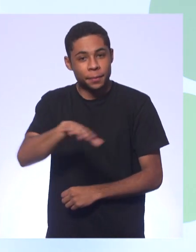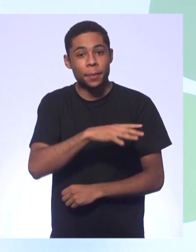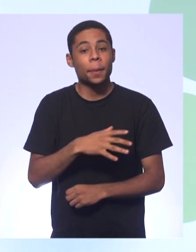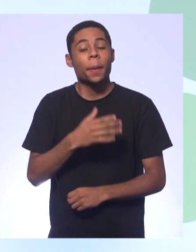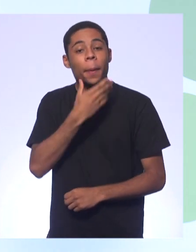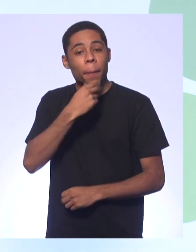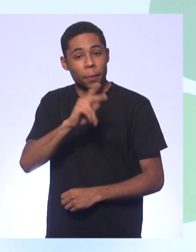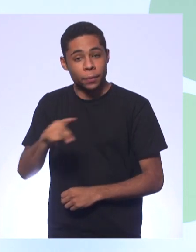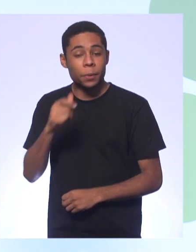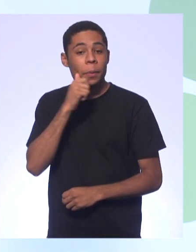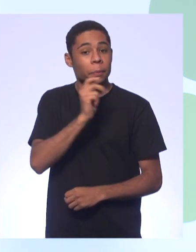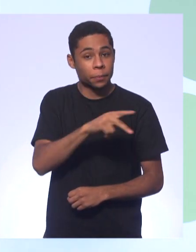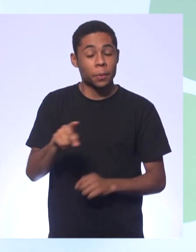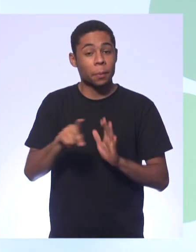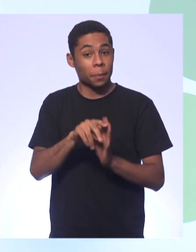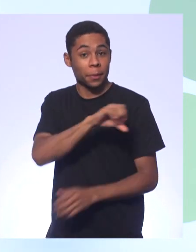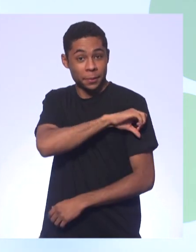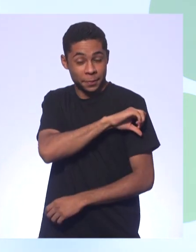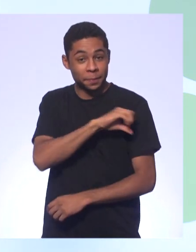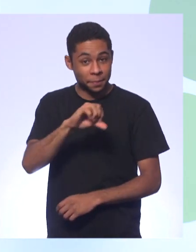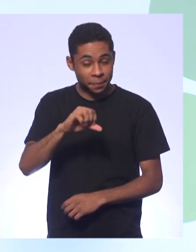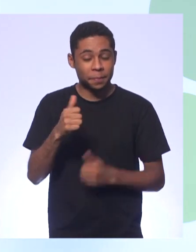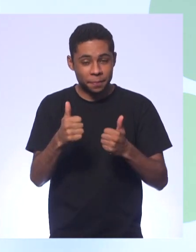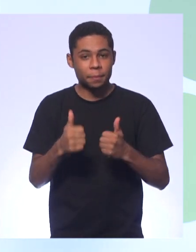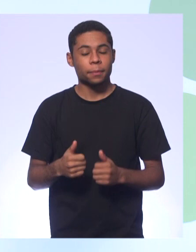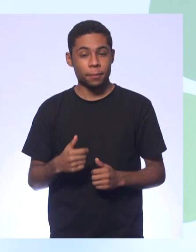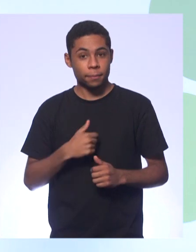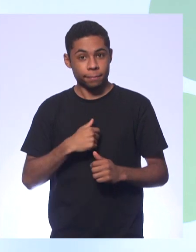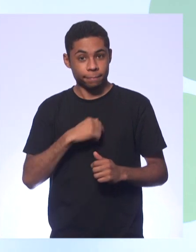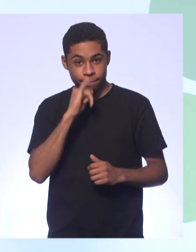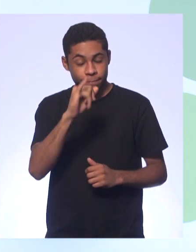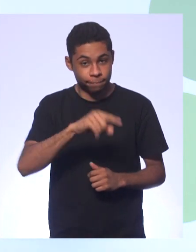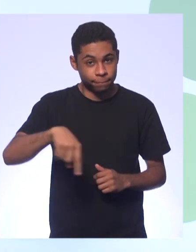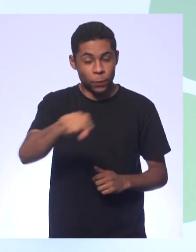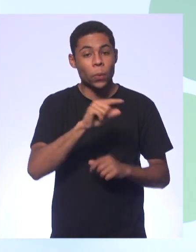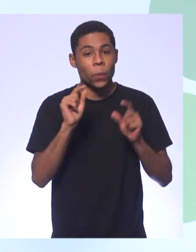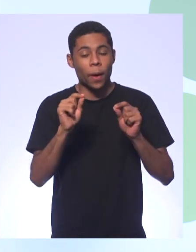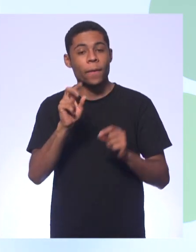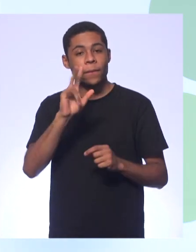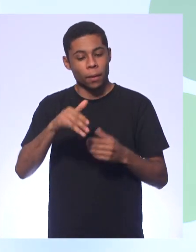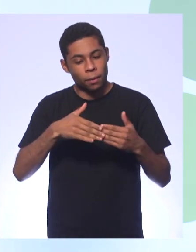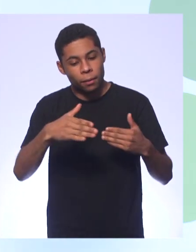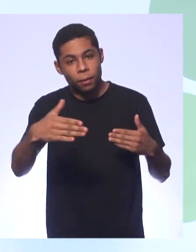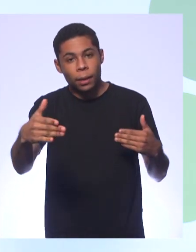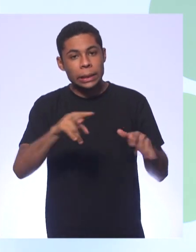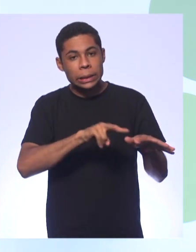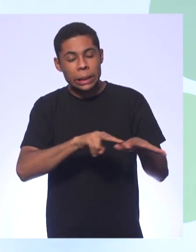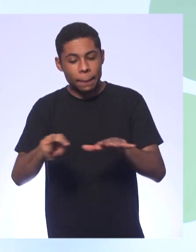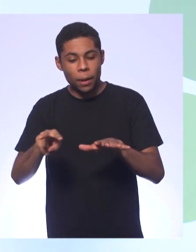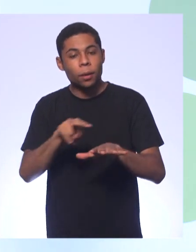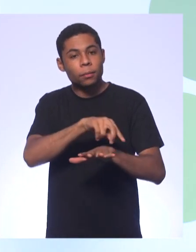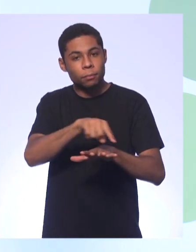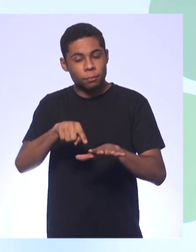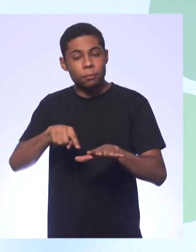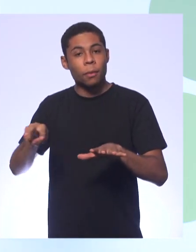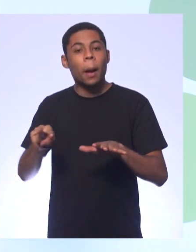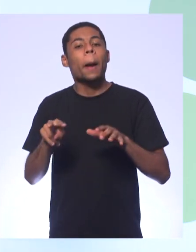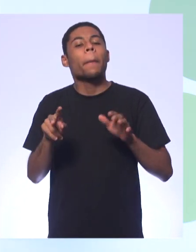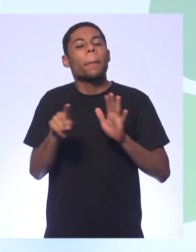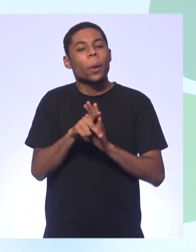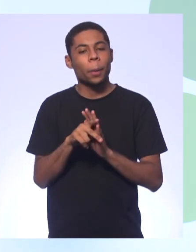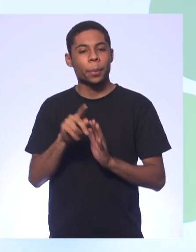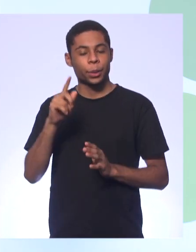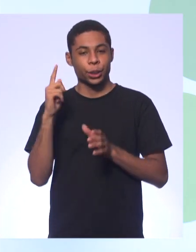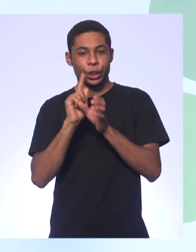professoras do 9º ano na estou aqui para passar para vocês o que nós vamos ver aí durante a semana aí na aula de geografia